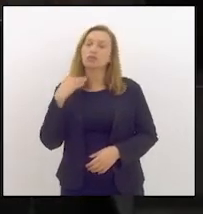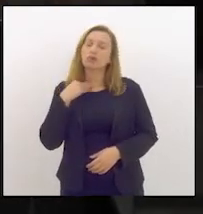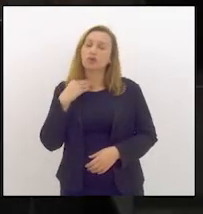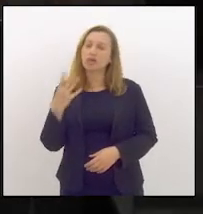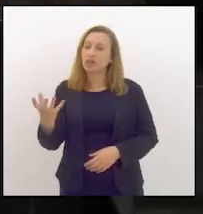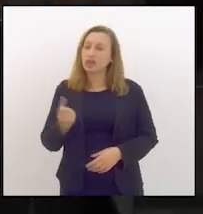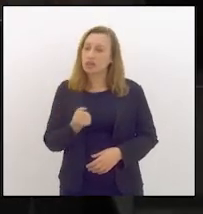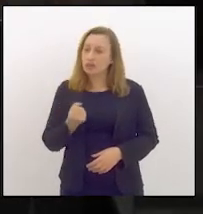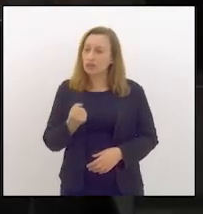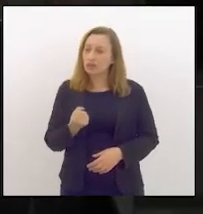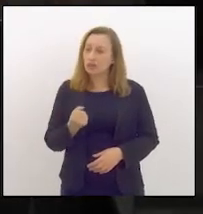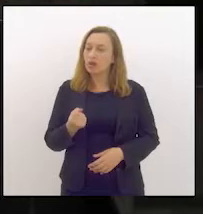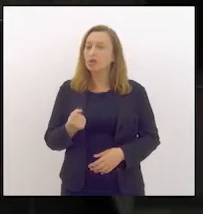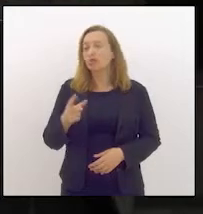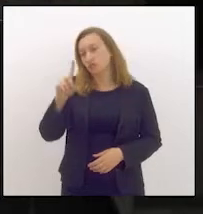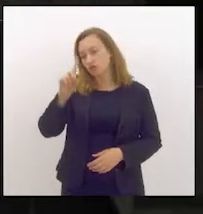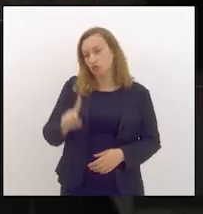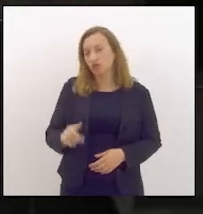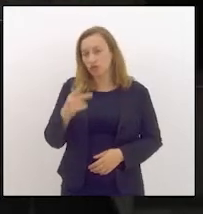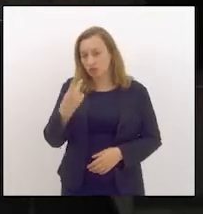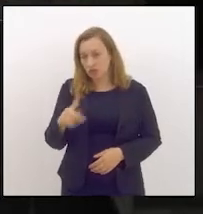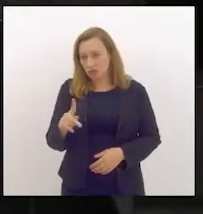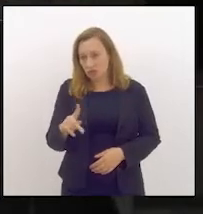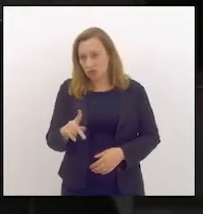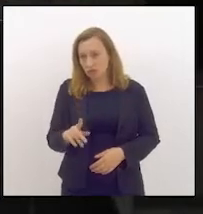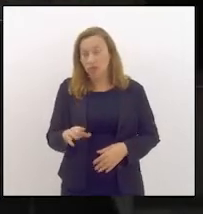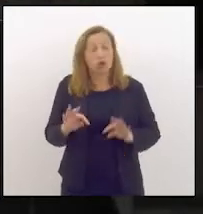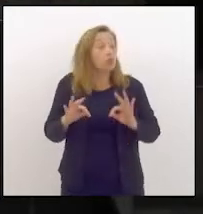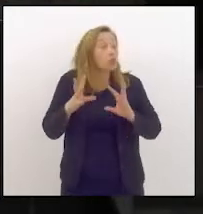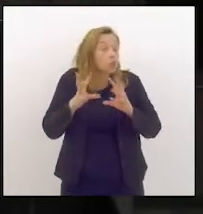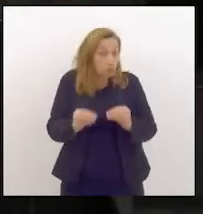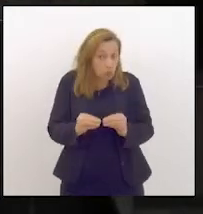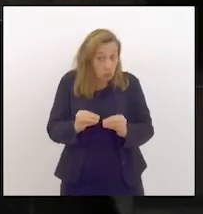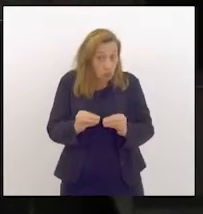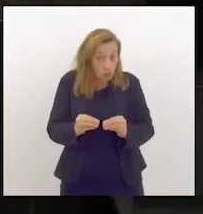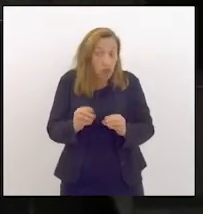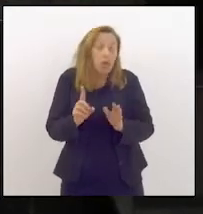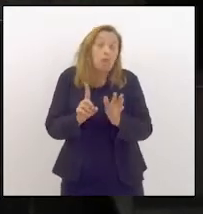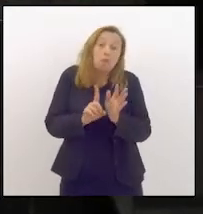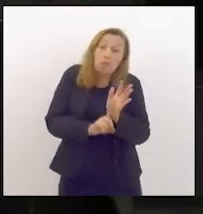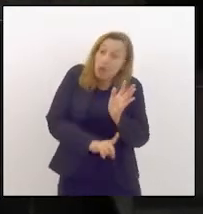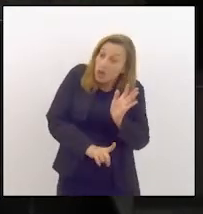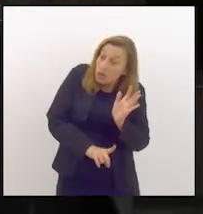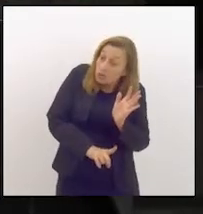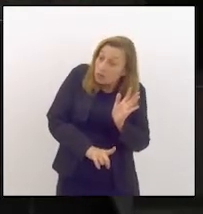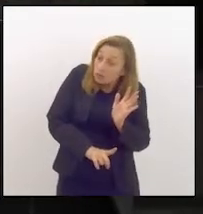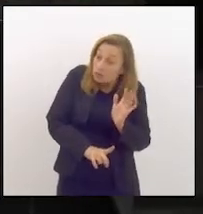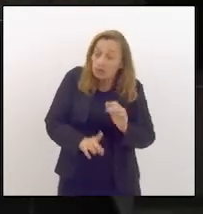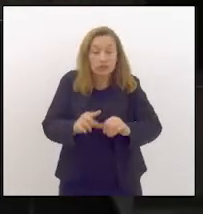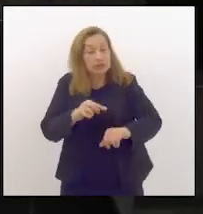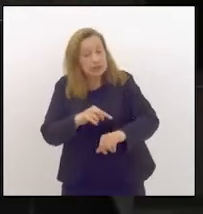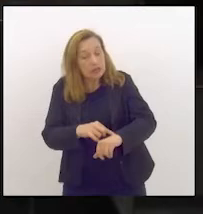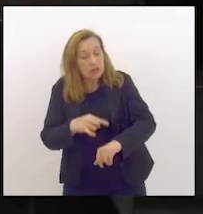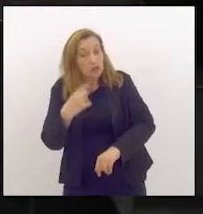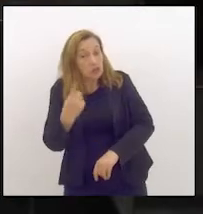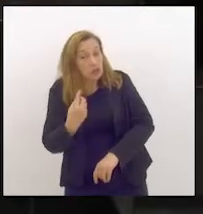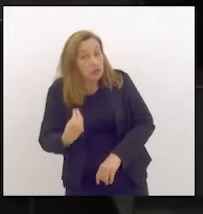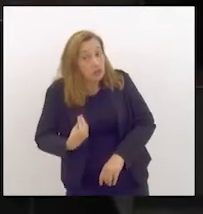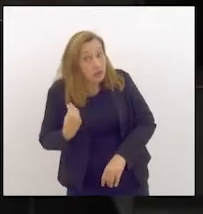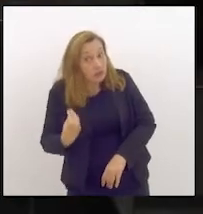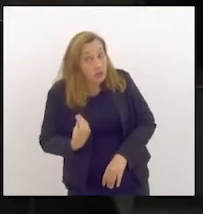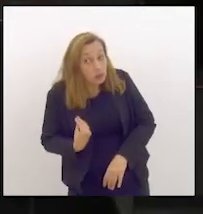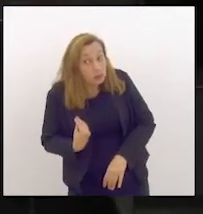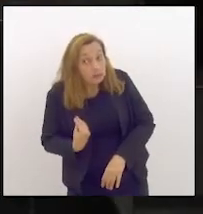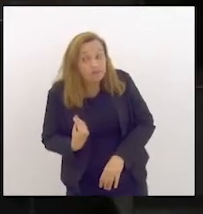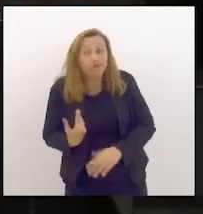que lhe é de direito e é assim com todas menos nestes tempos que vivemos